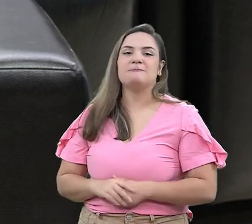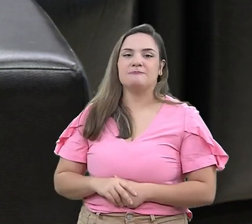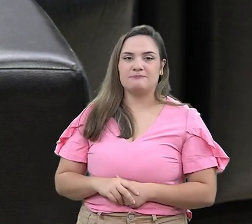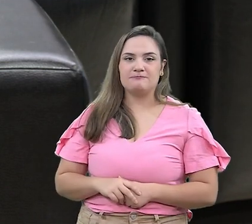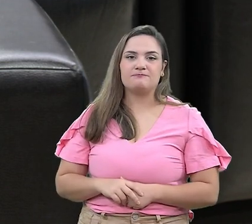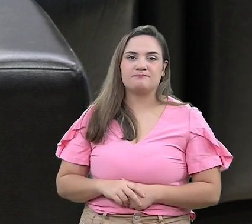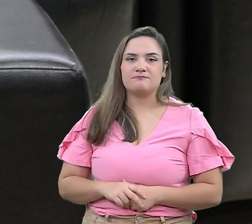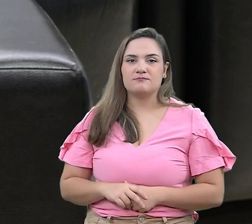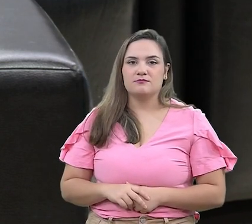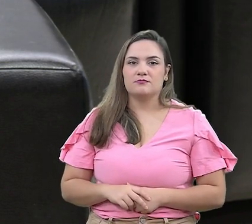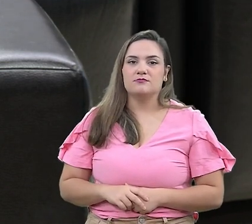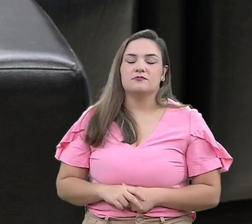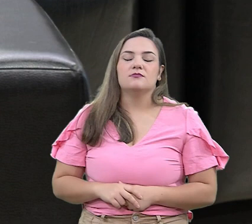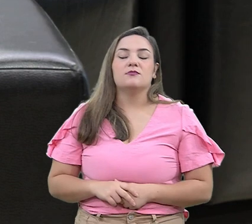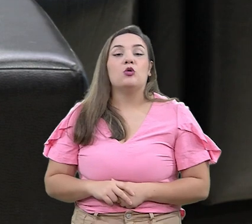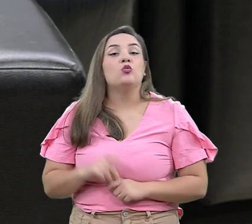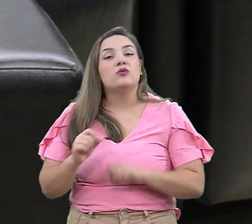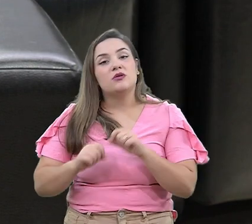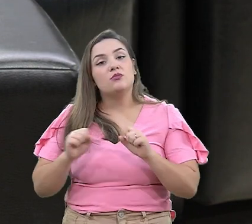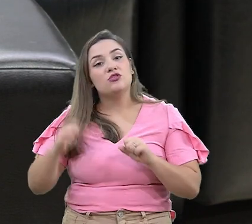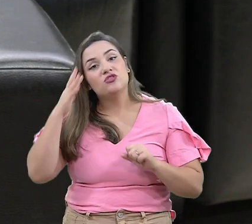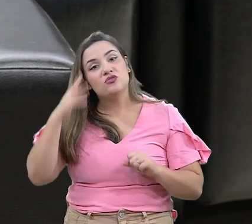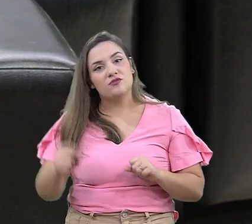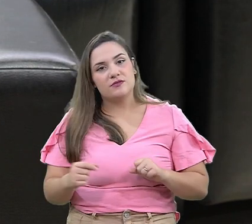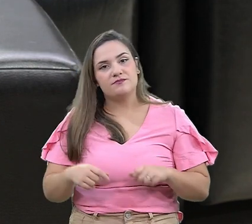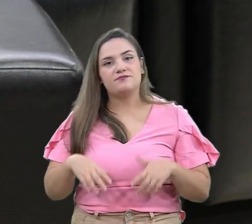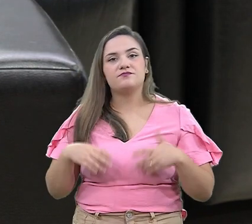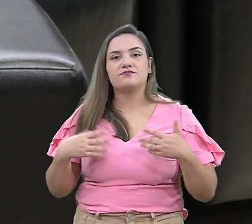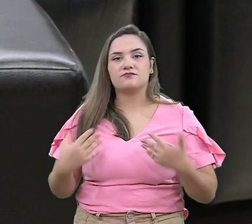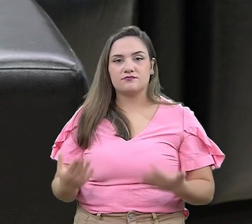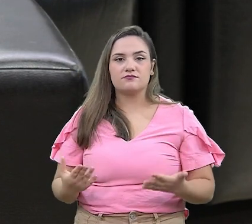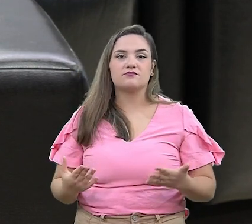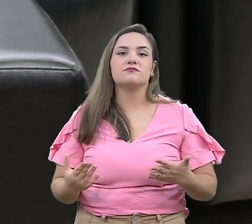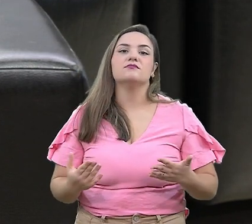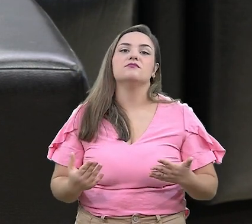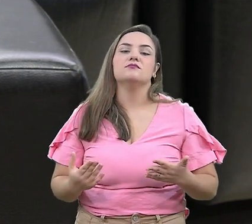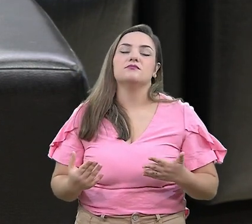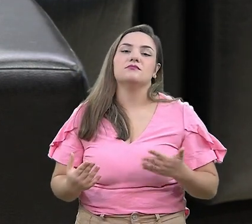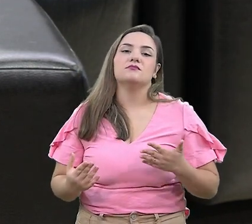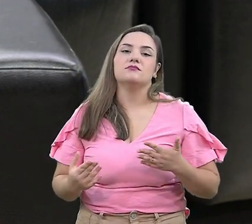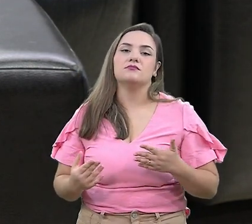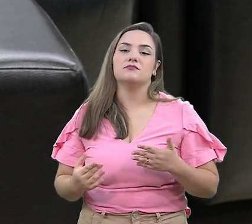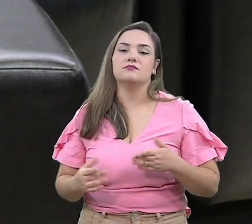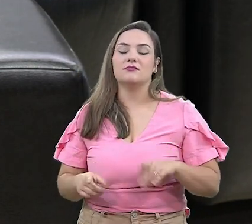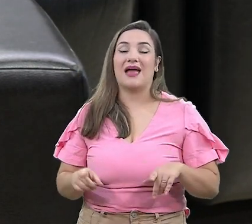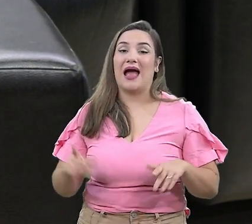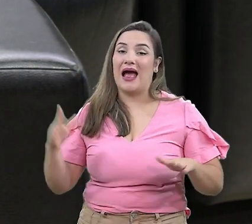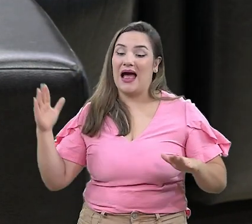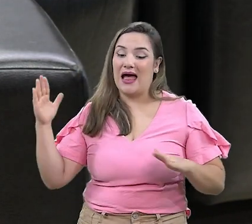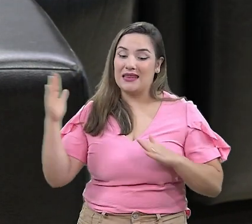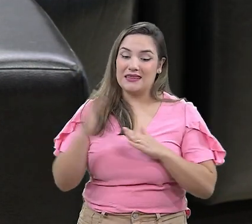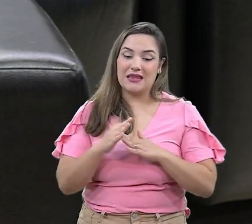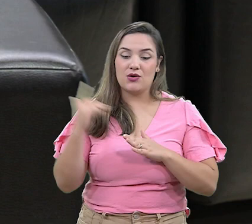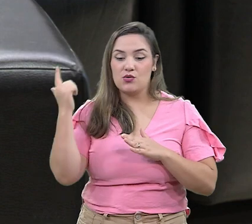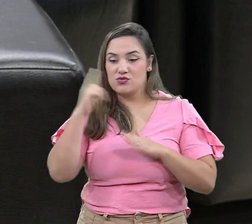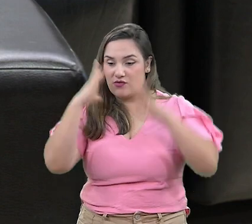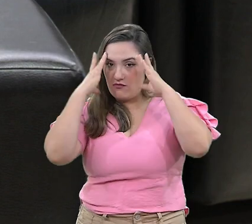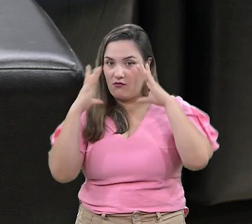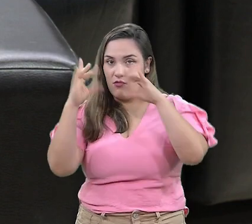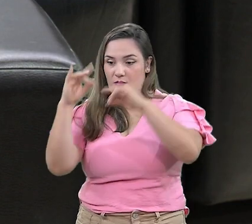as situações que podem resolver a situação dela. E até, então, essa questão de